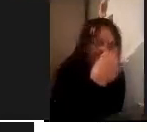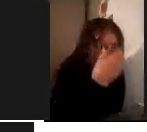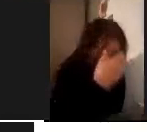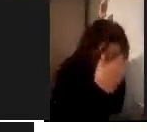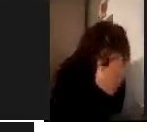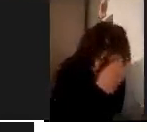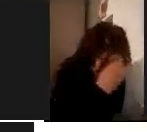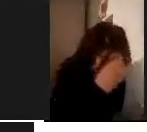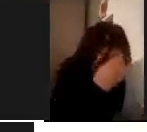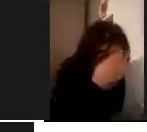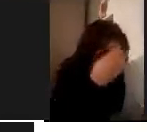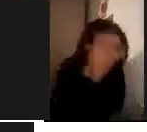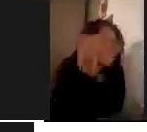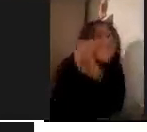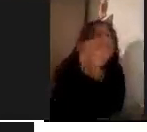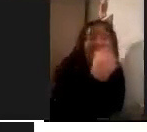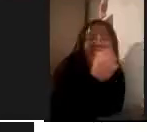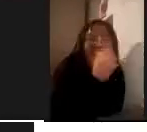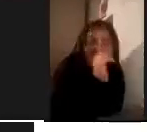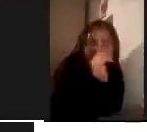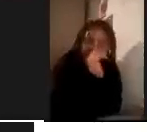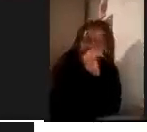Vocês entenderam o que quer dizer a frase?